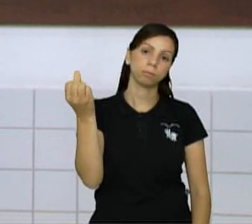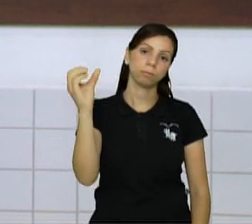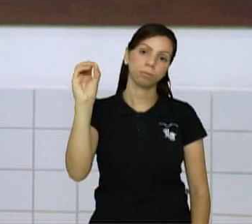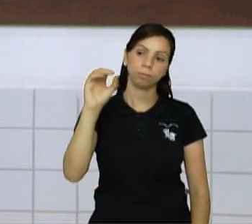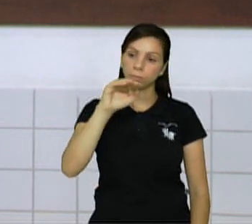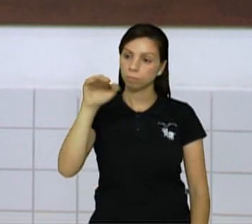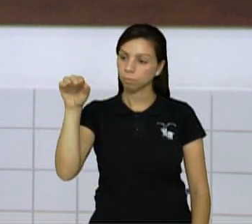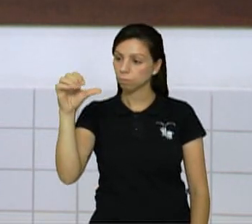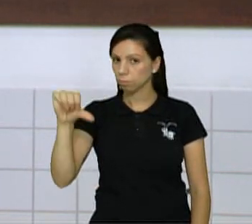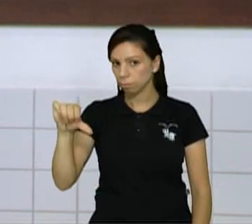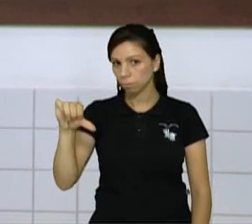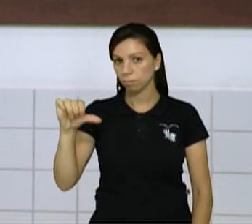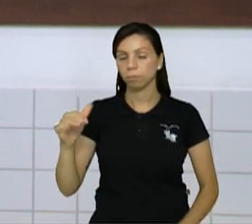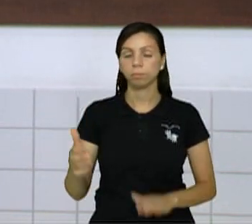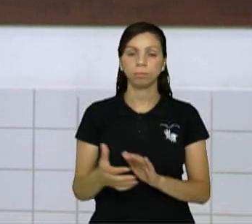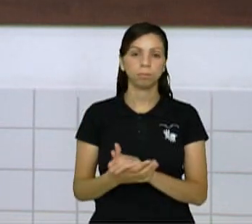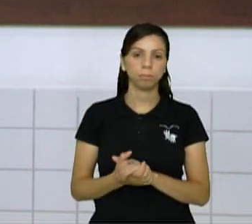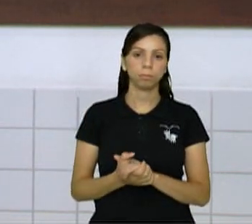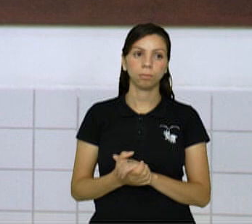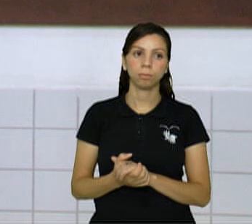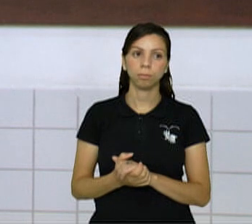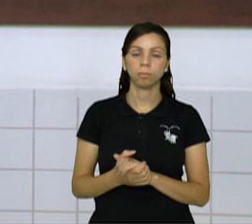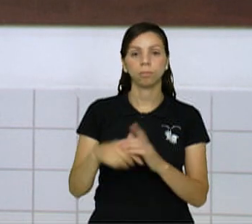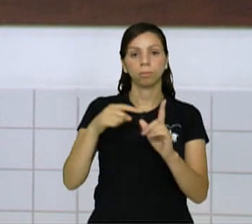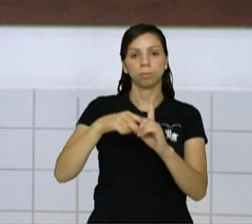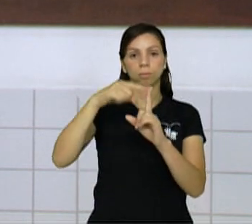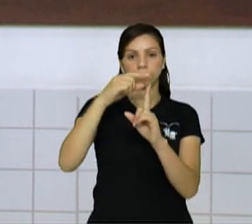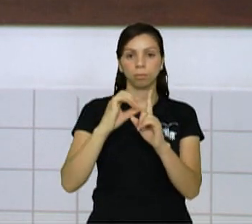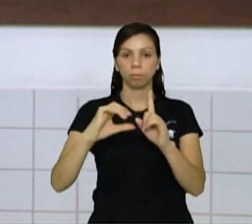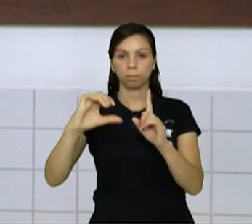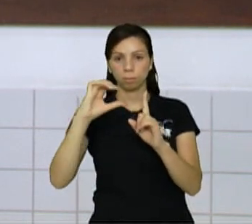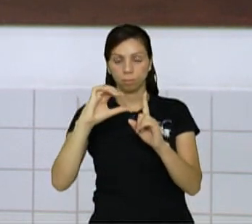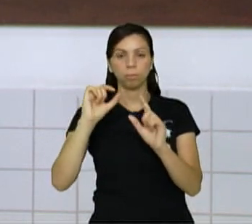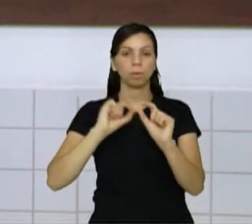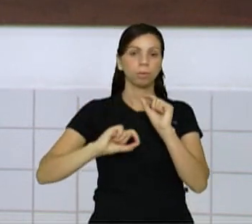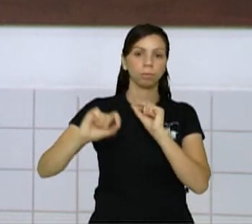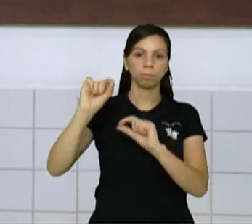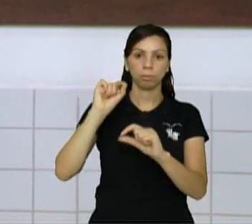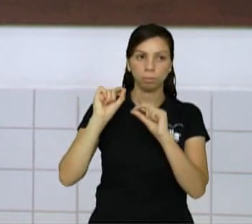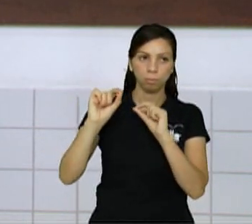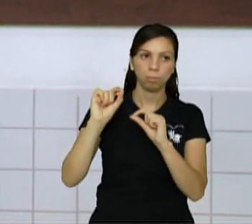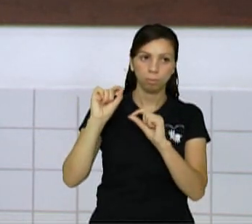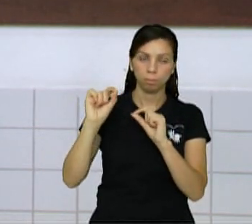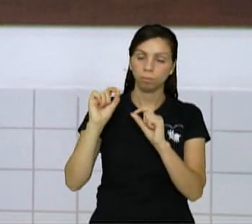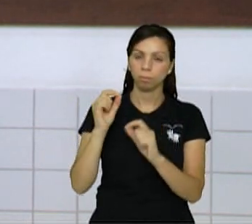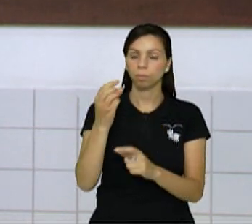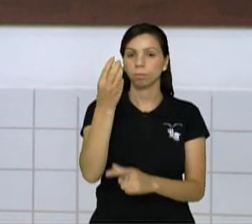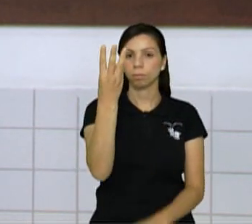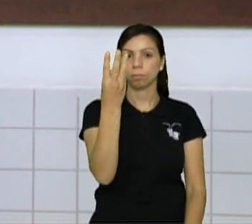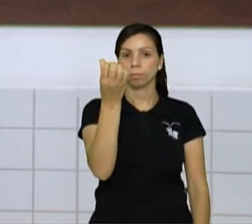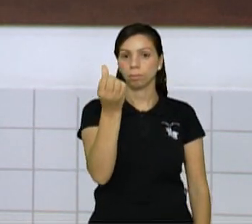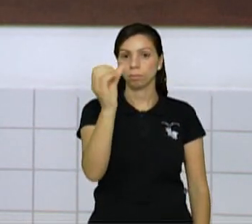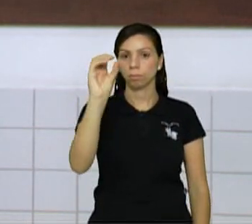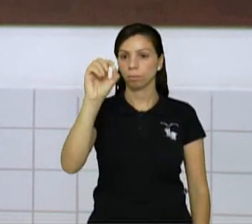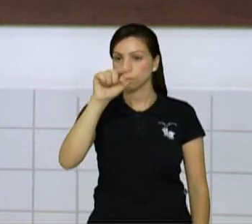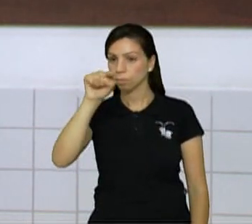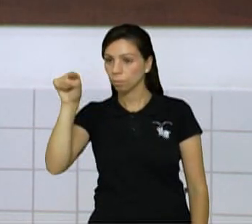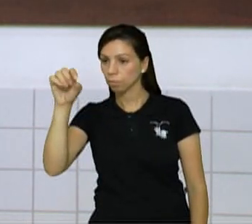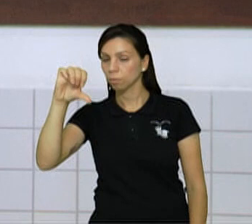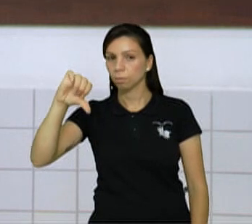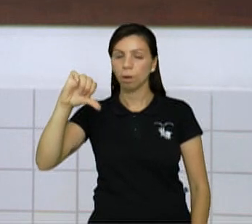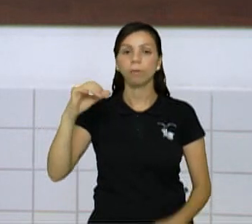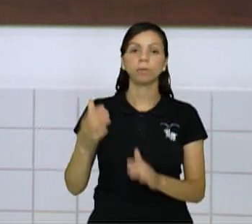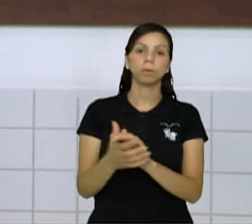sobre 9. Então, a temperatura em Celsius vai ser igual 360 dividido por